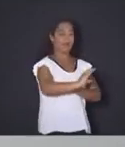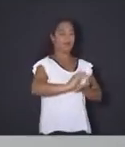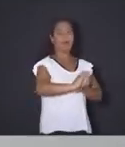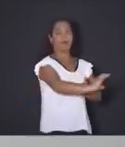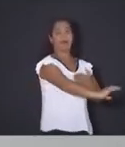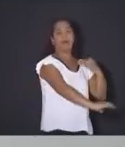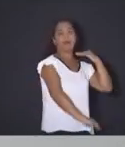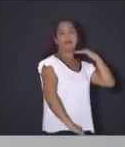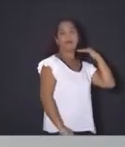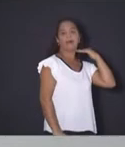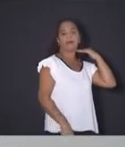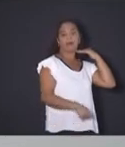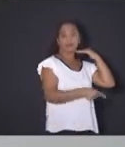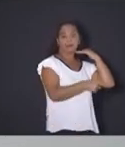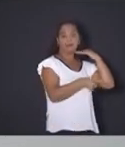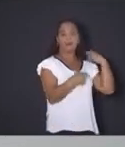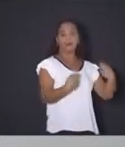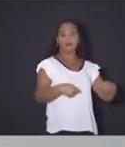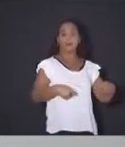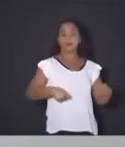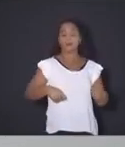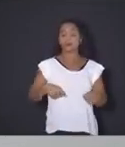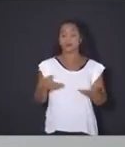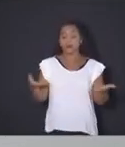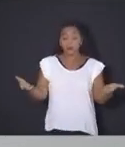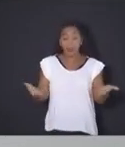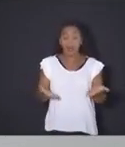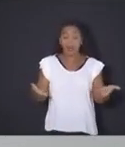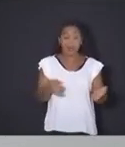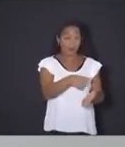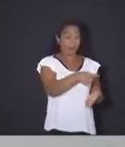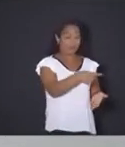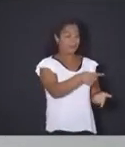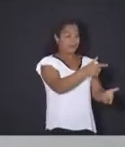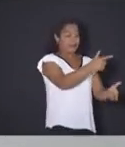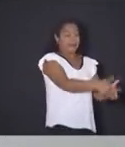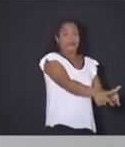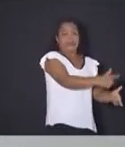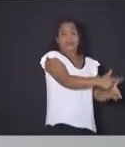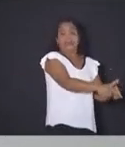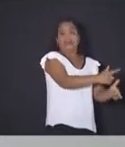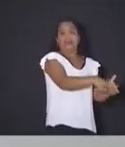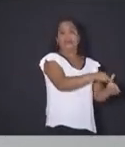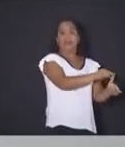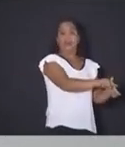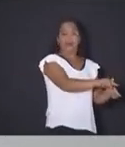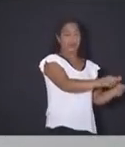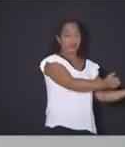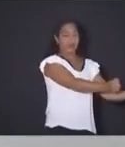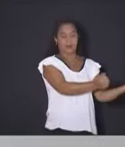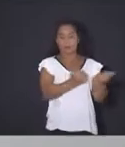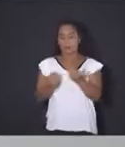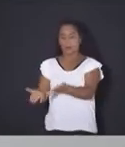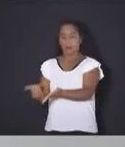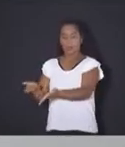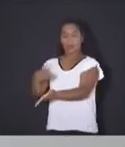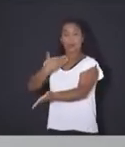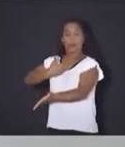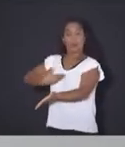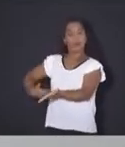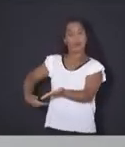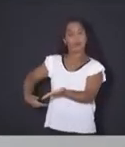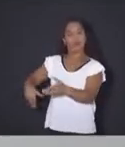paga para o ajuste do desequilíbrio que estava ocorrendo com os governos ao invés de ser uma